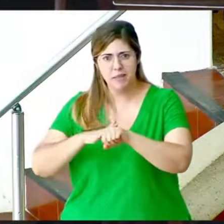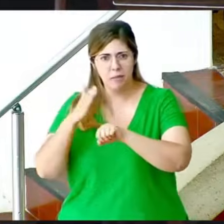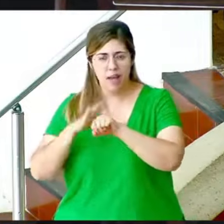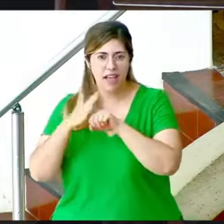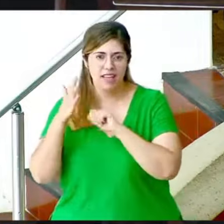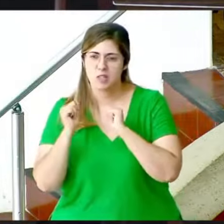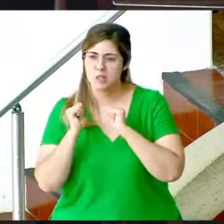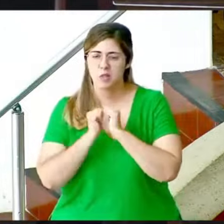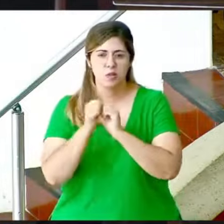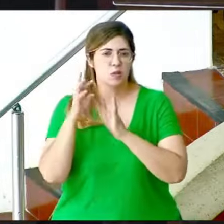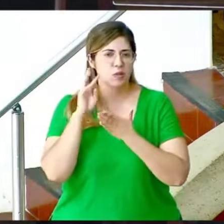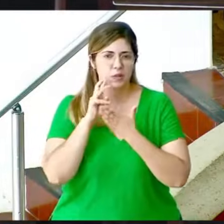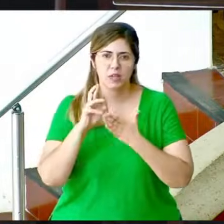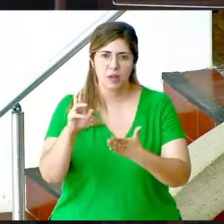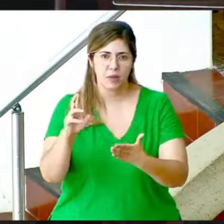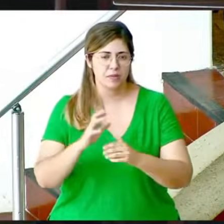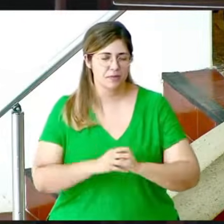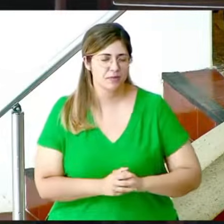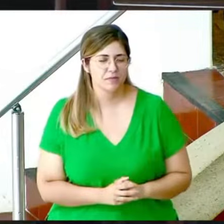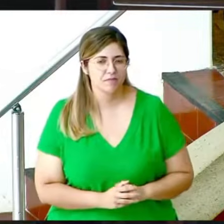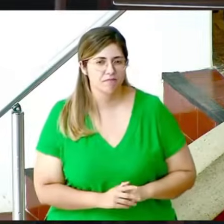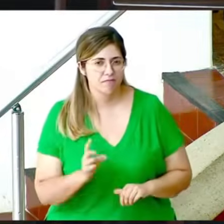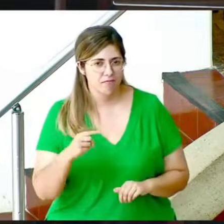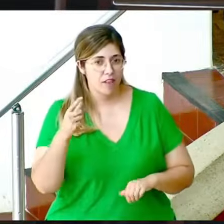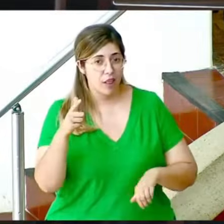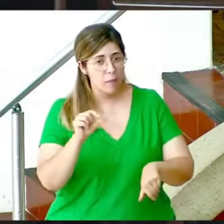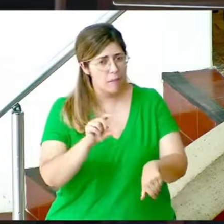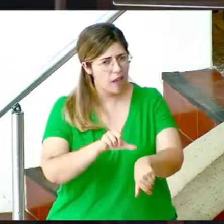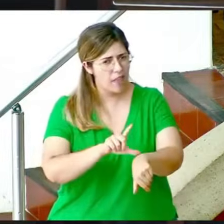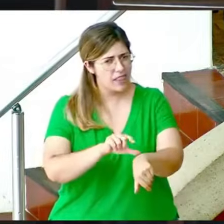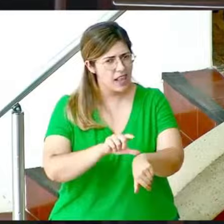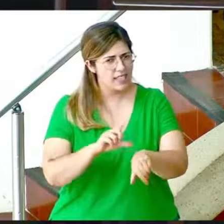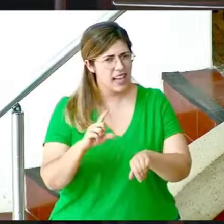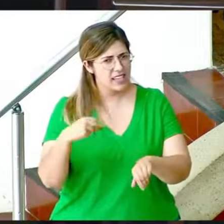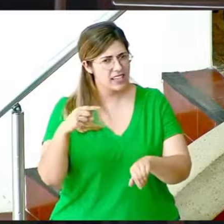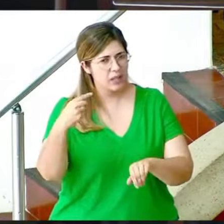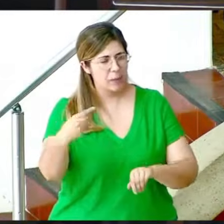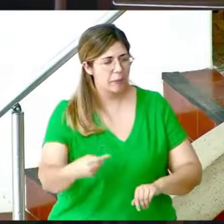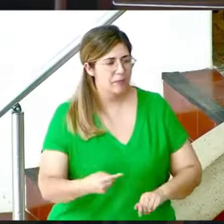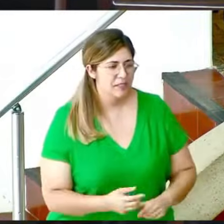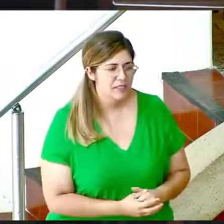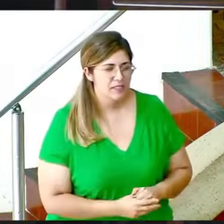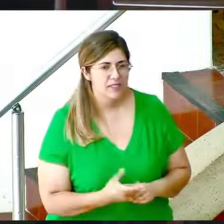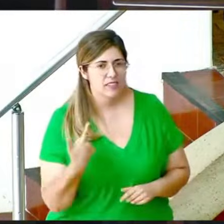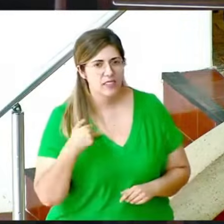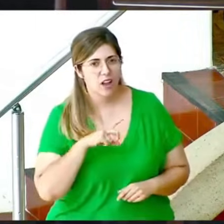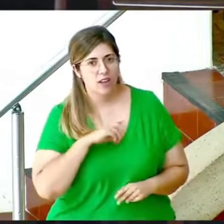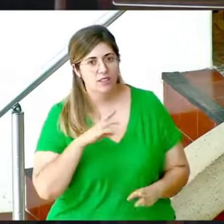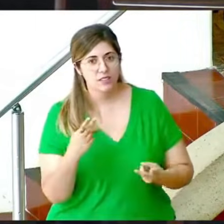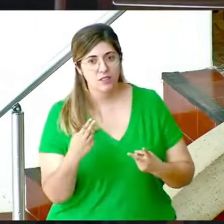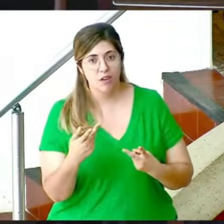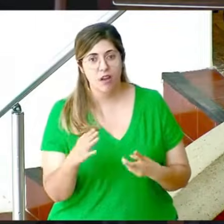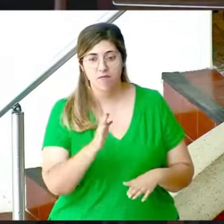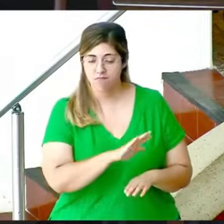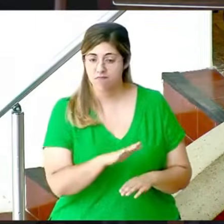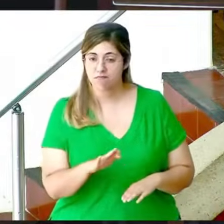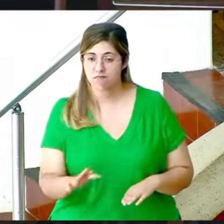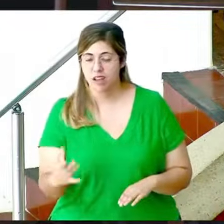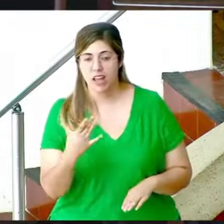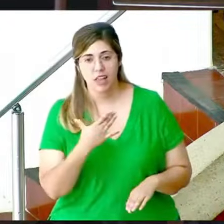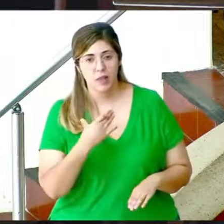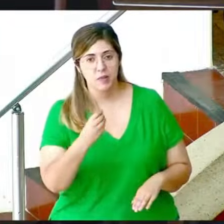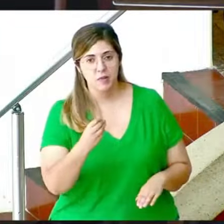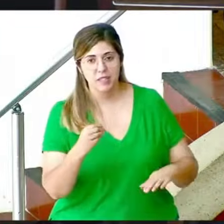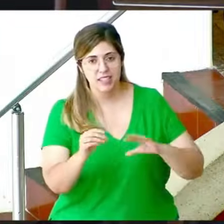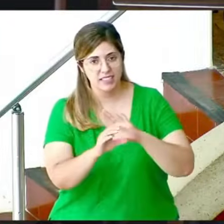também dos que são alcançados mais tarde. Bom, não é o caso das nossas crianças, elas estão aí, filhas da aliança, filhas do